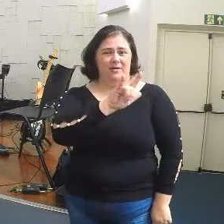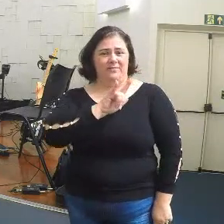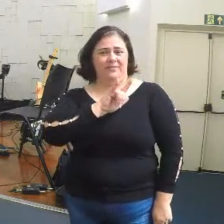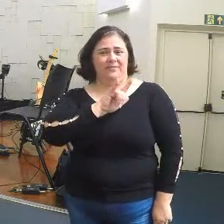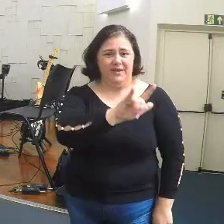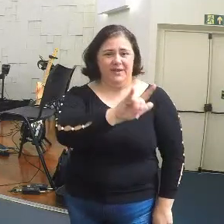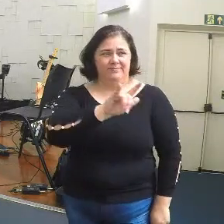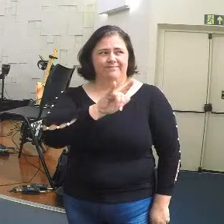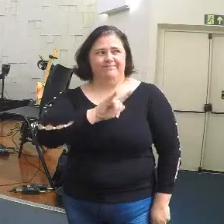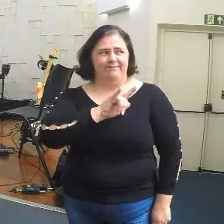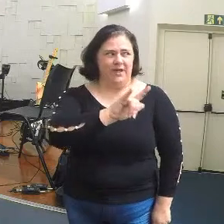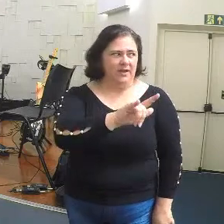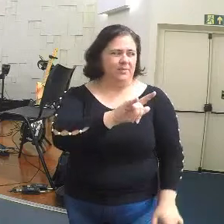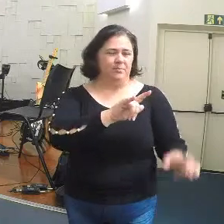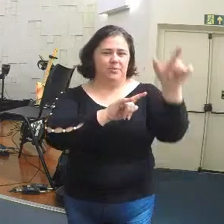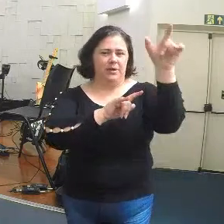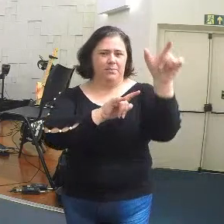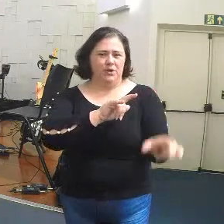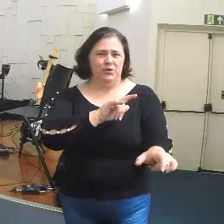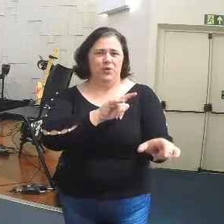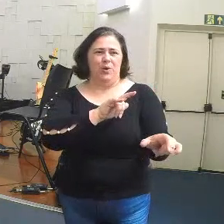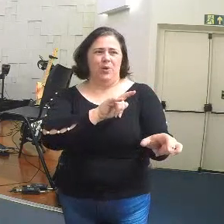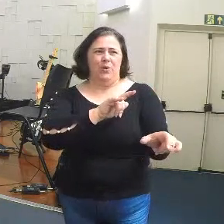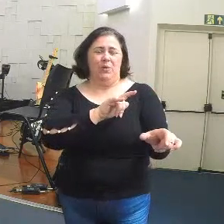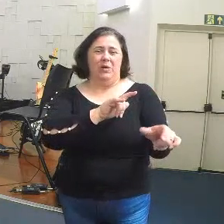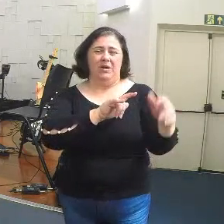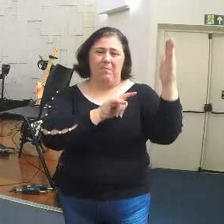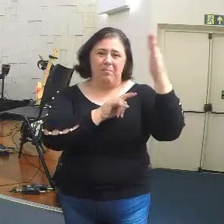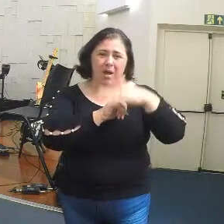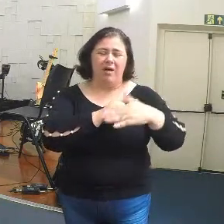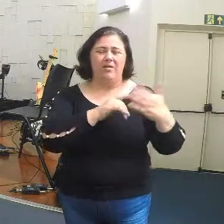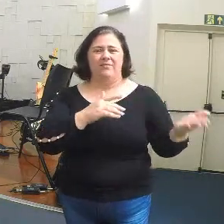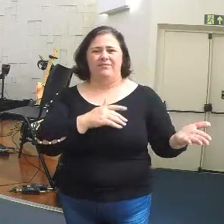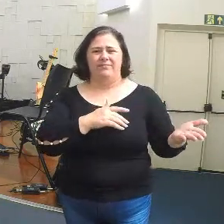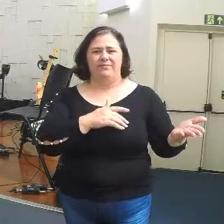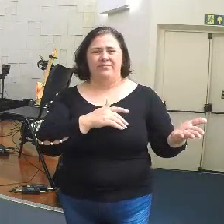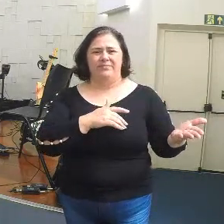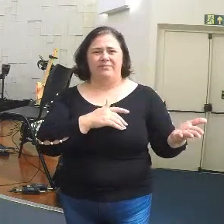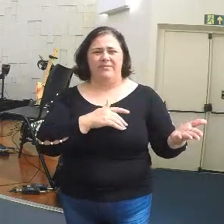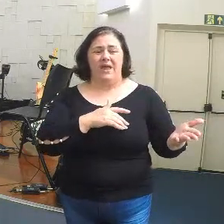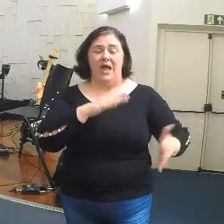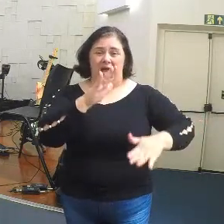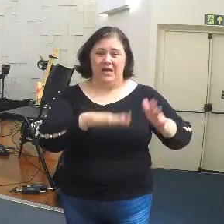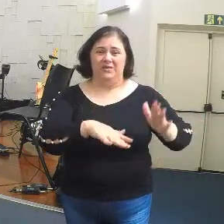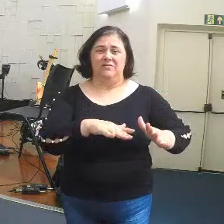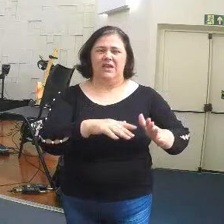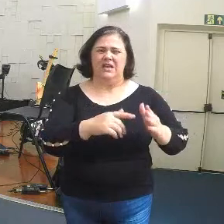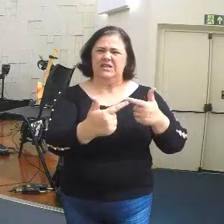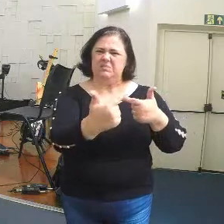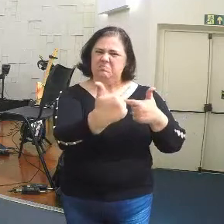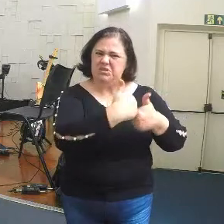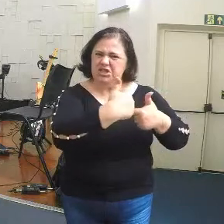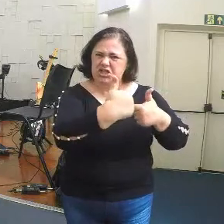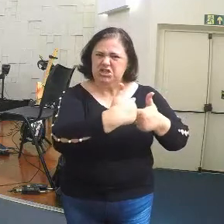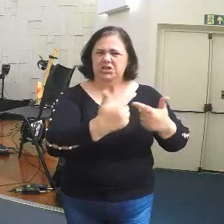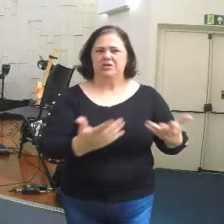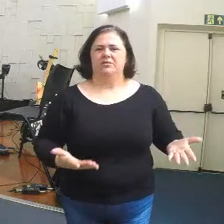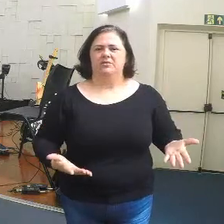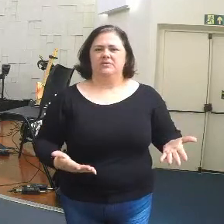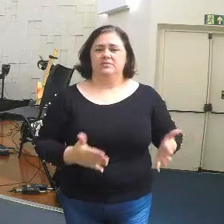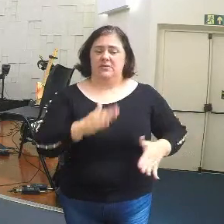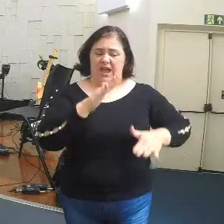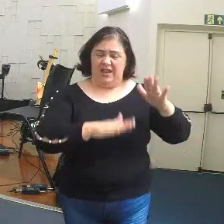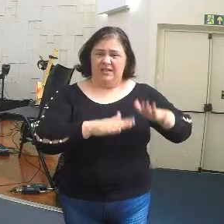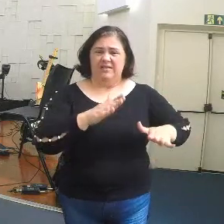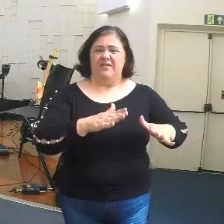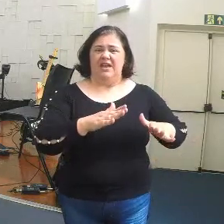indigno. É quando você ama quem lhe maltrata, quem lhe persegue, quem